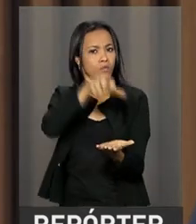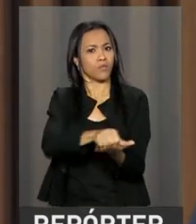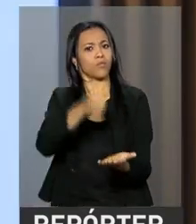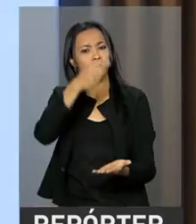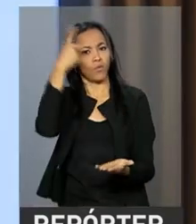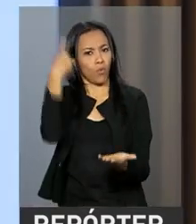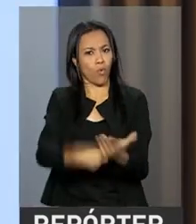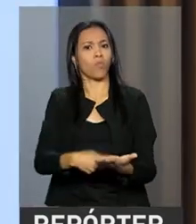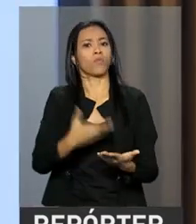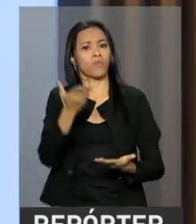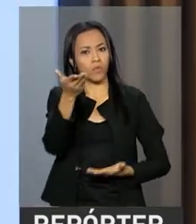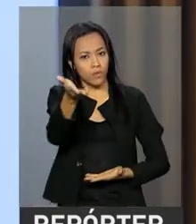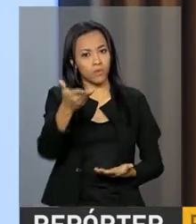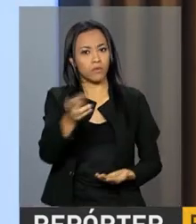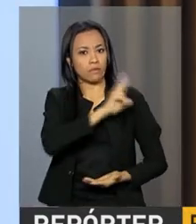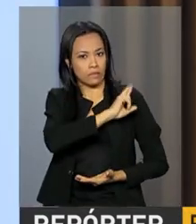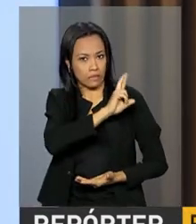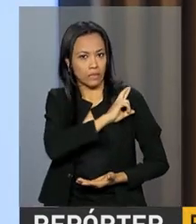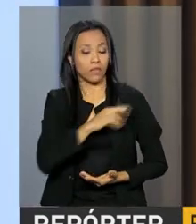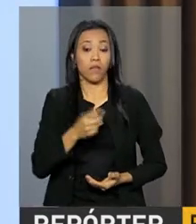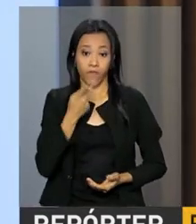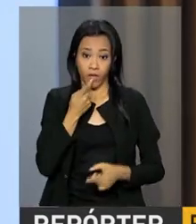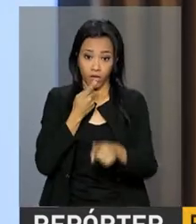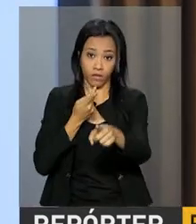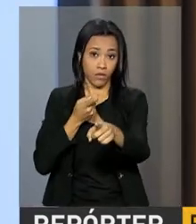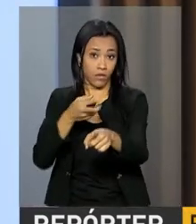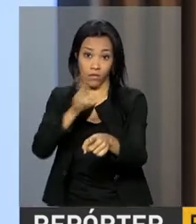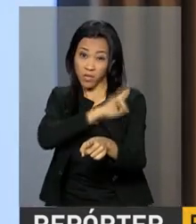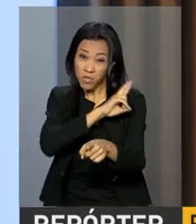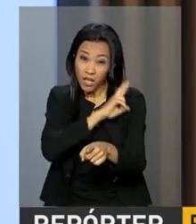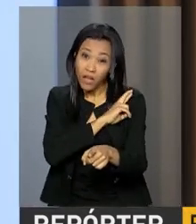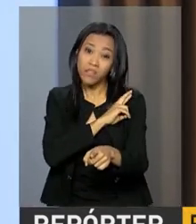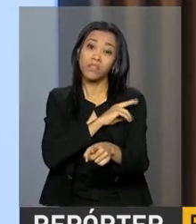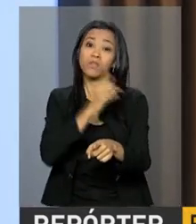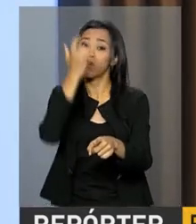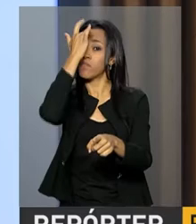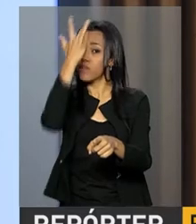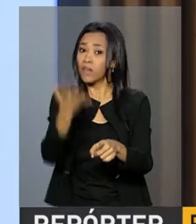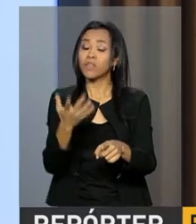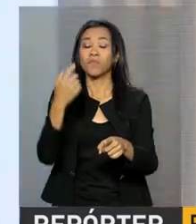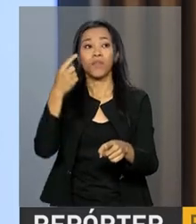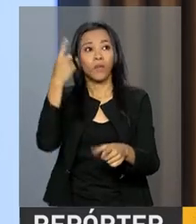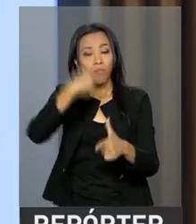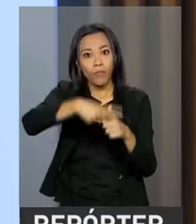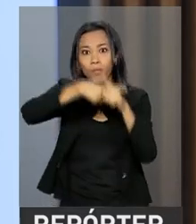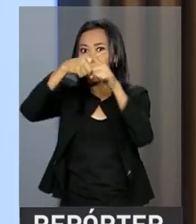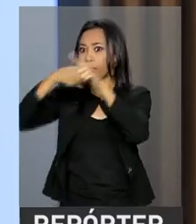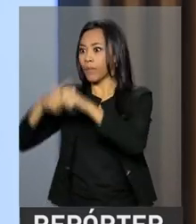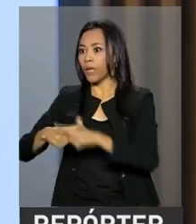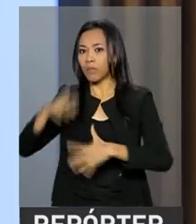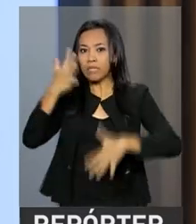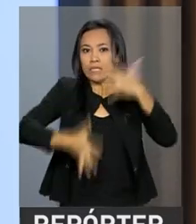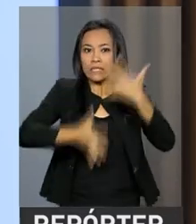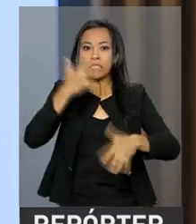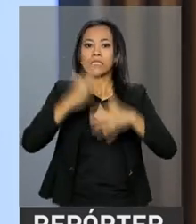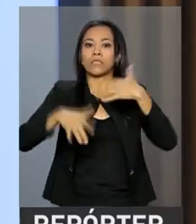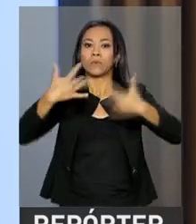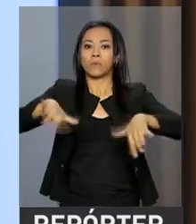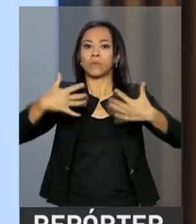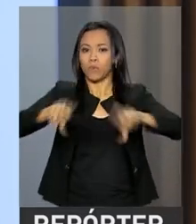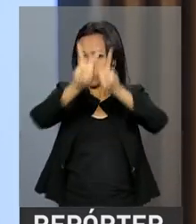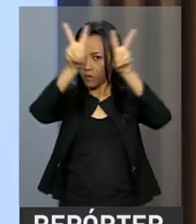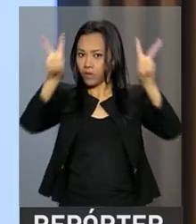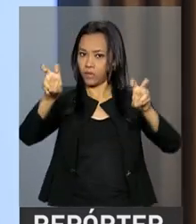no tema. Assumir essa responsabilidade não é fácil, porque é um problema muito complexo. Então, acho que discutir o tema da